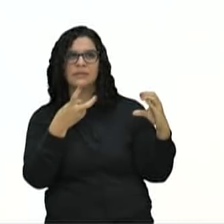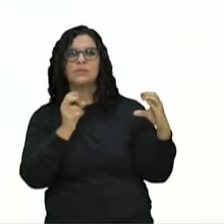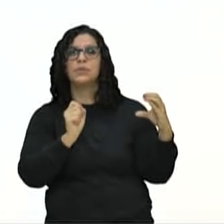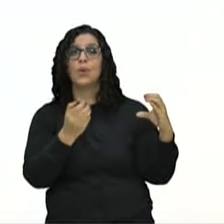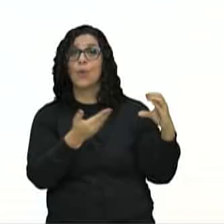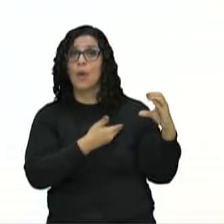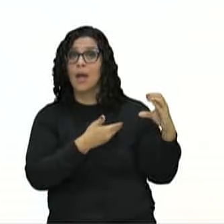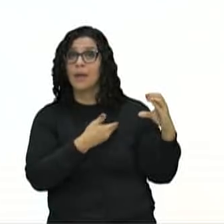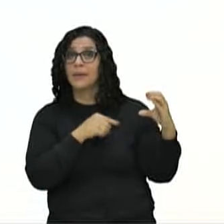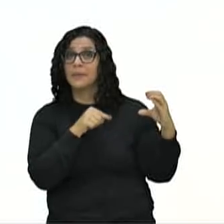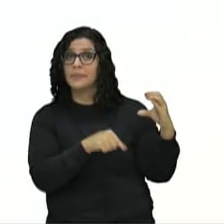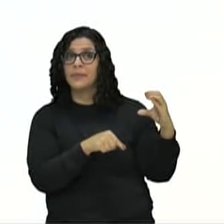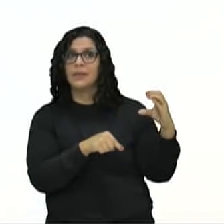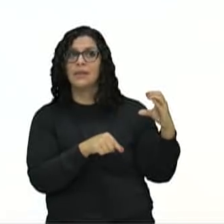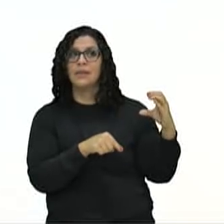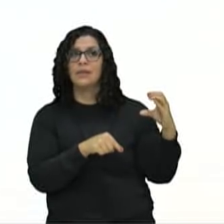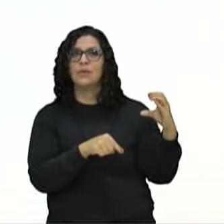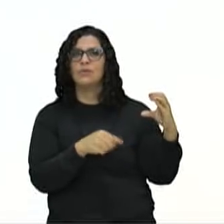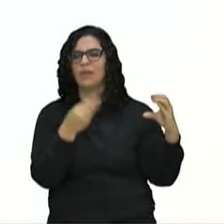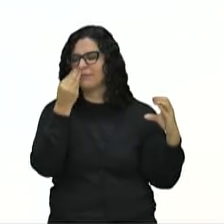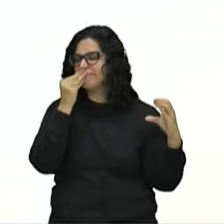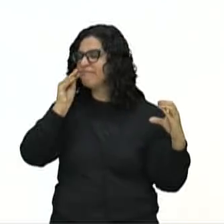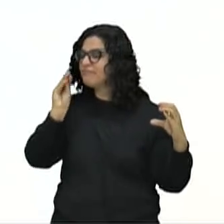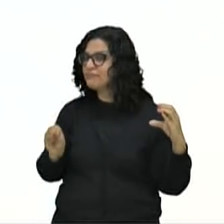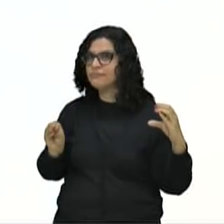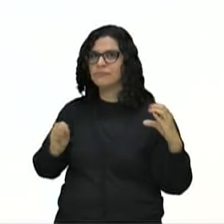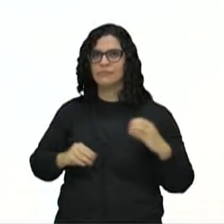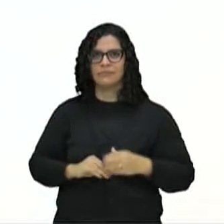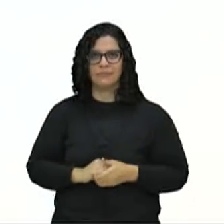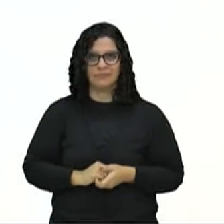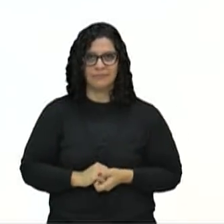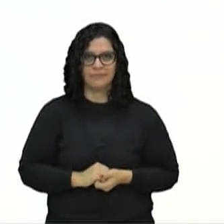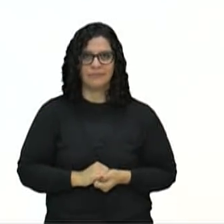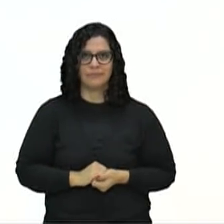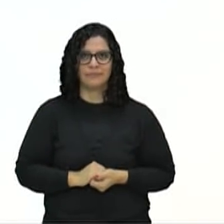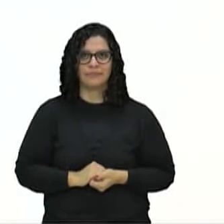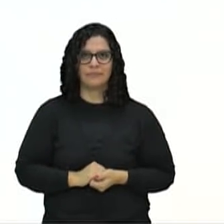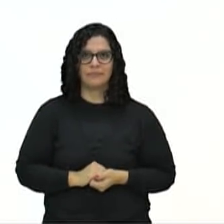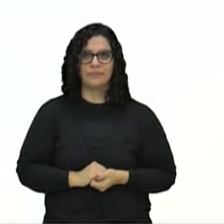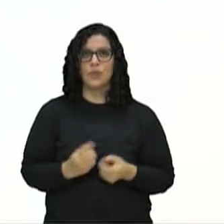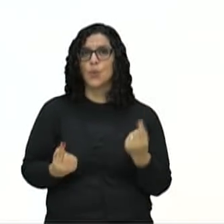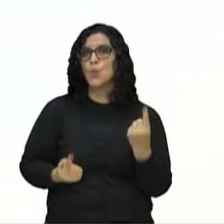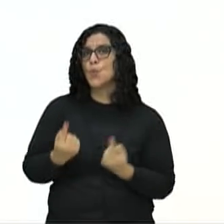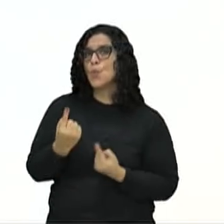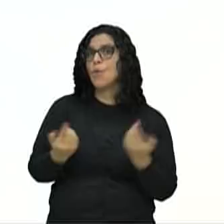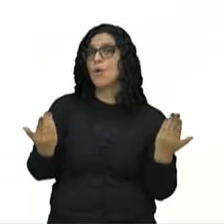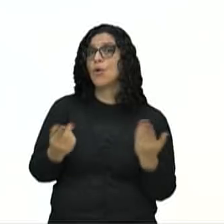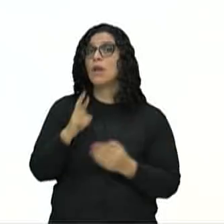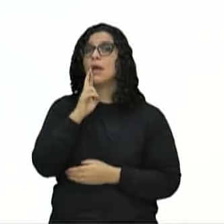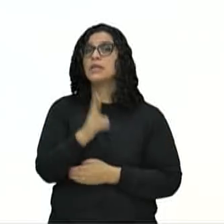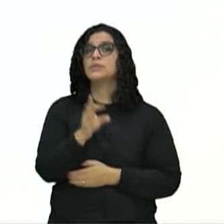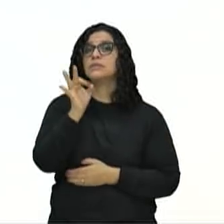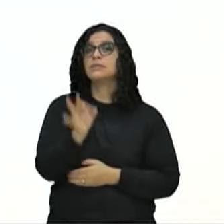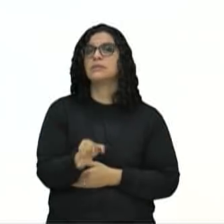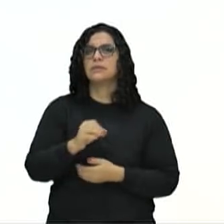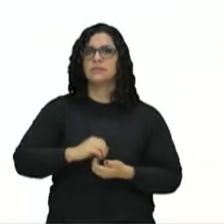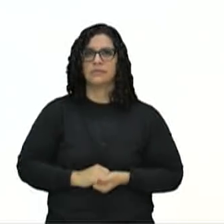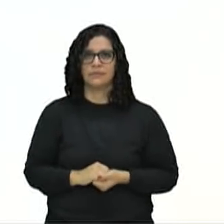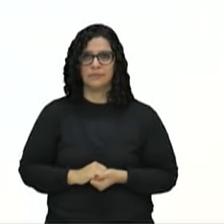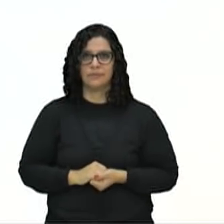que o amigo o menosprezava. Qual é a alternativa